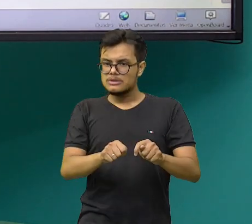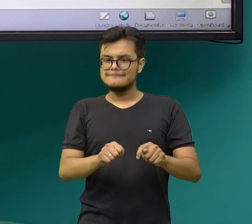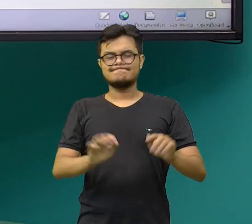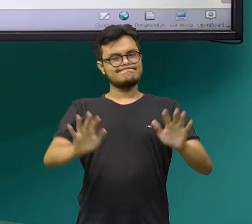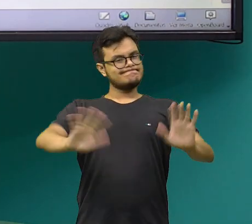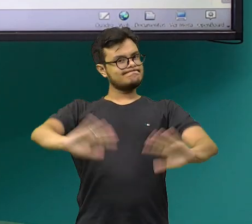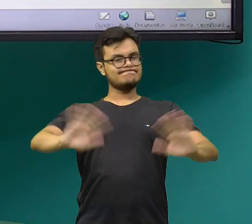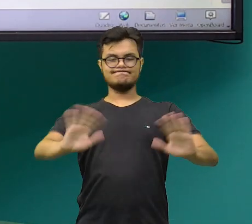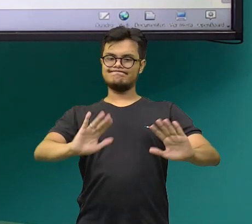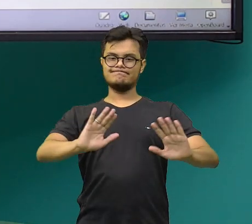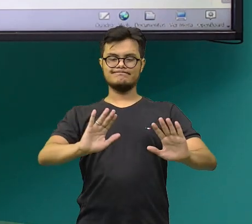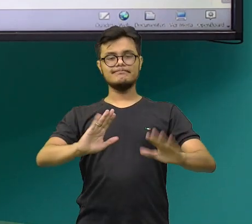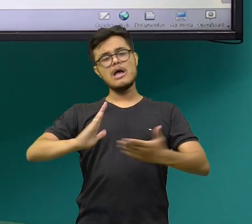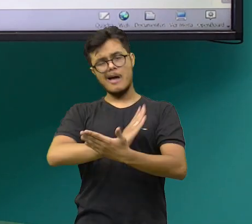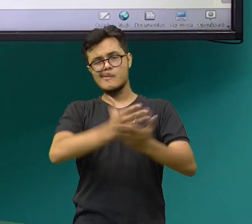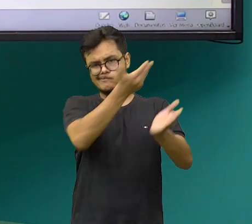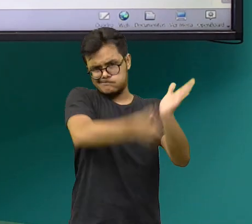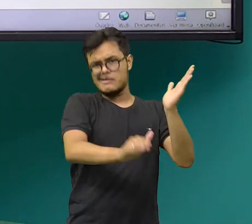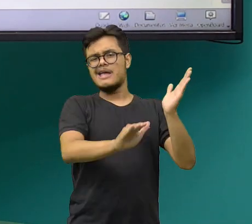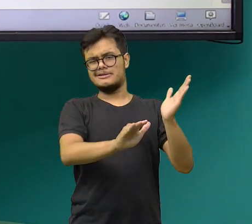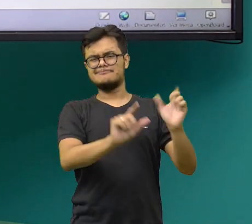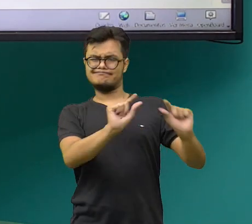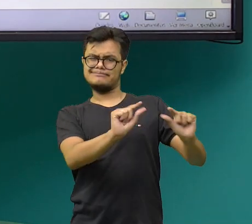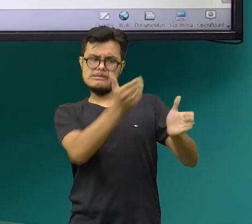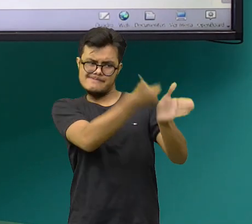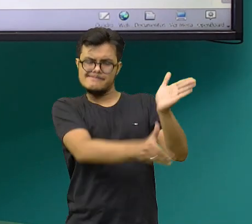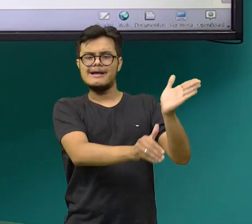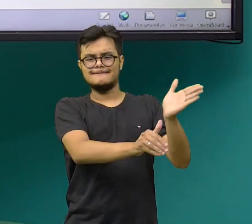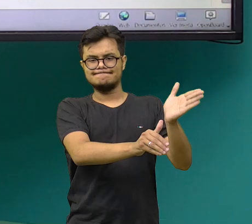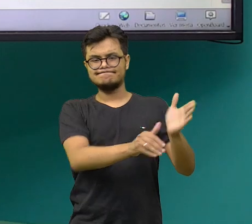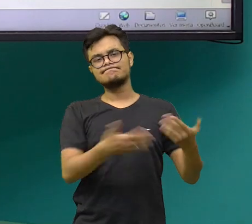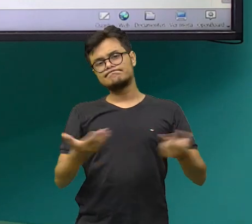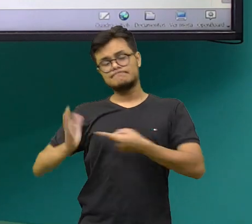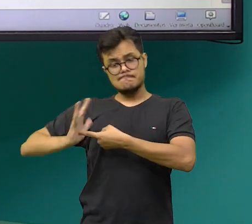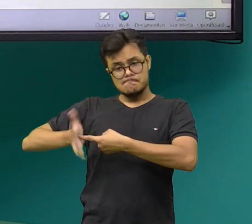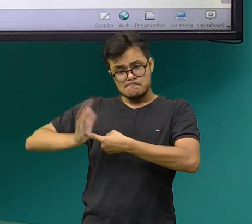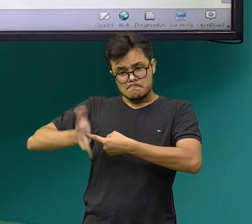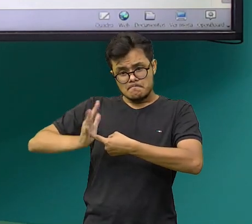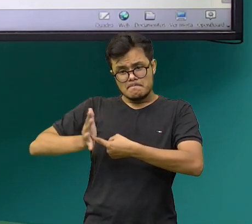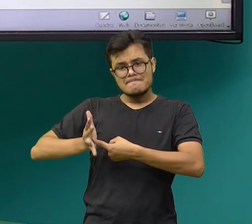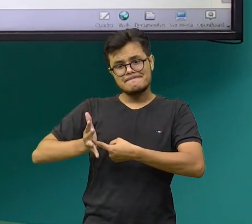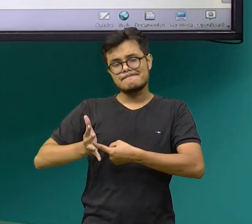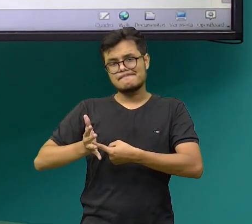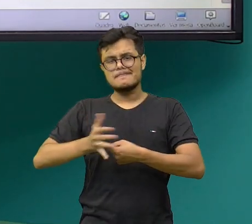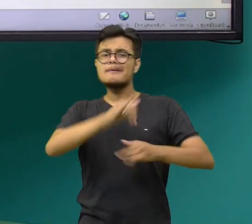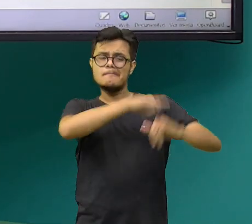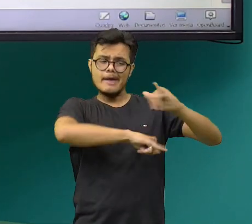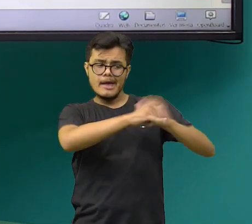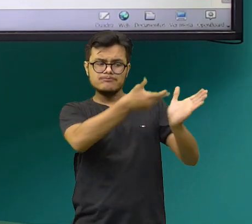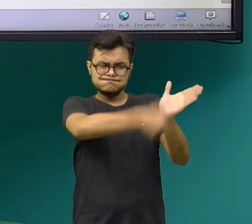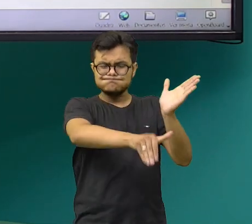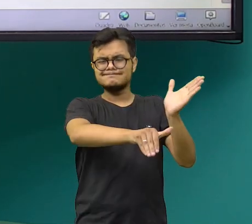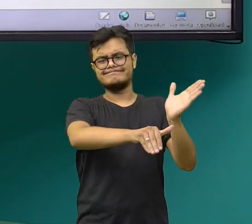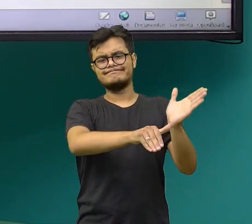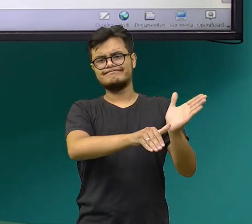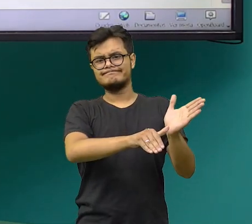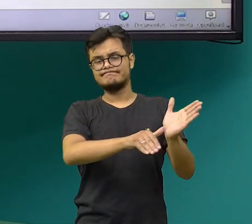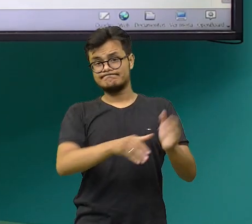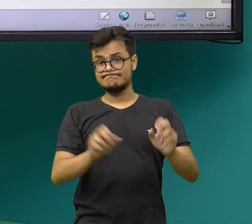trabalho ou em algum tipo de movimento. Sempre a máquina térmica ela vai perder parte da